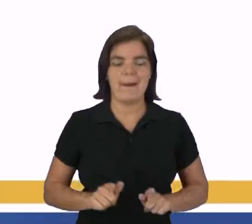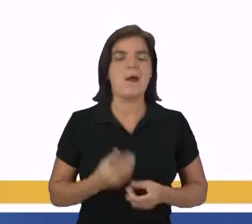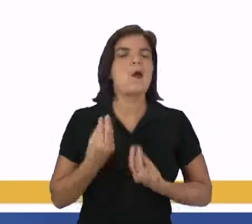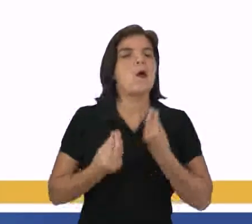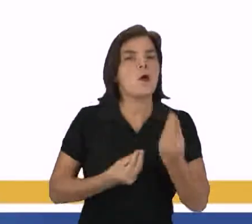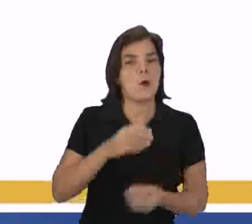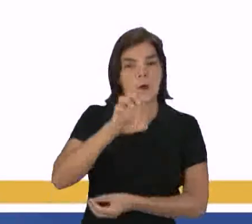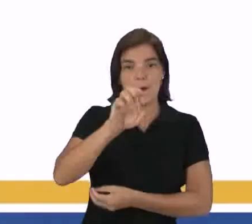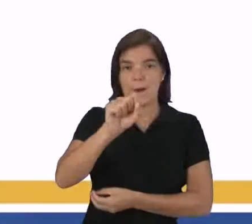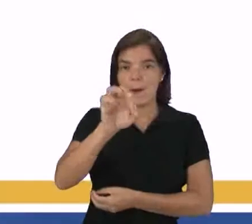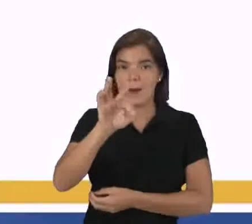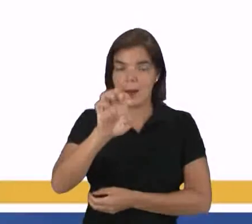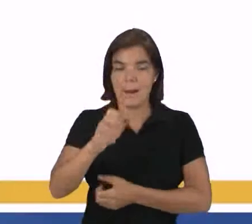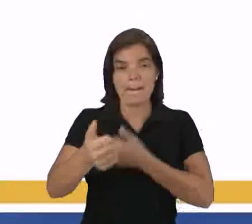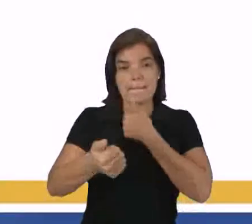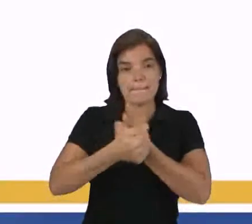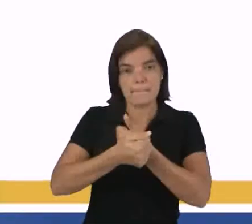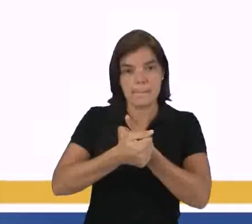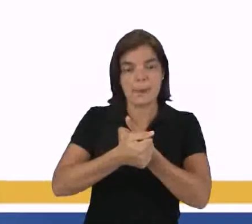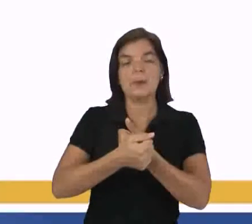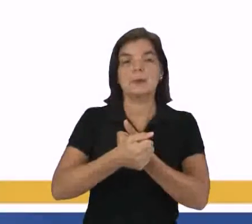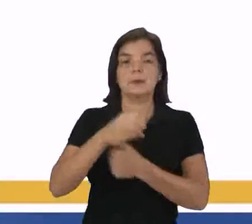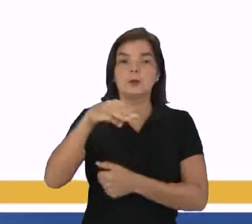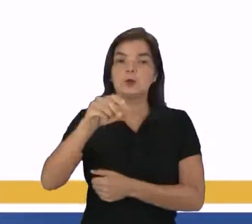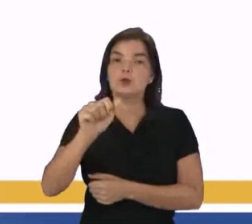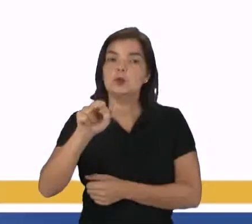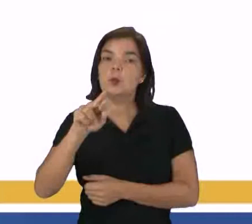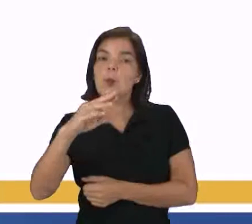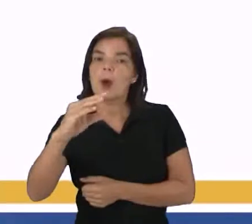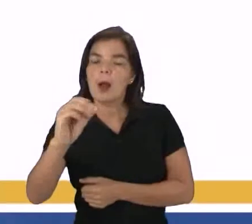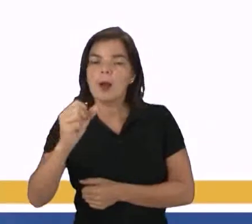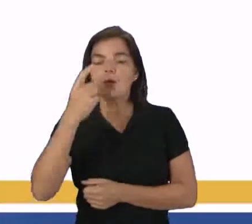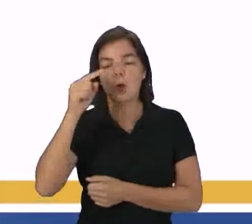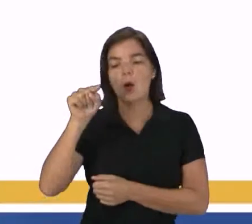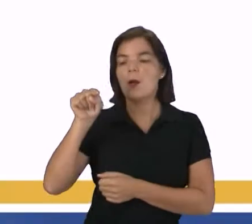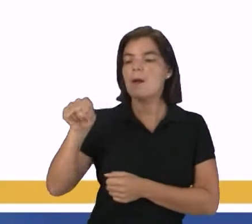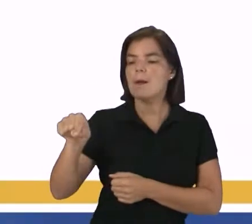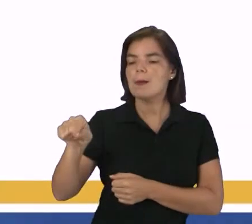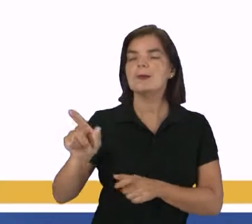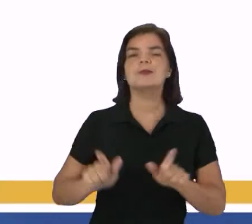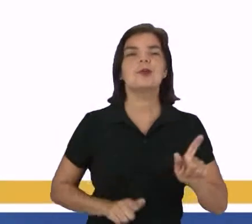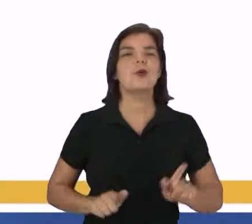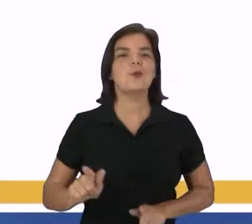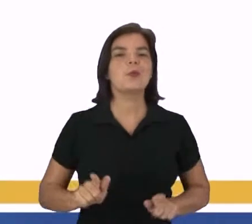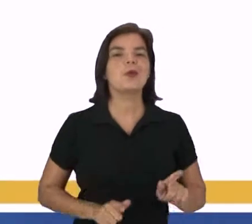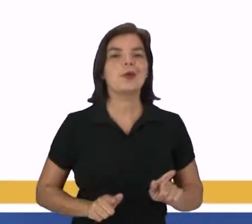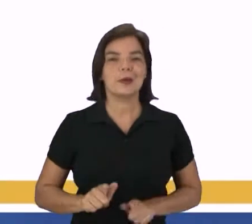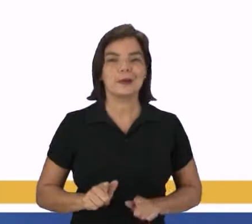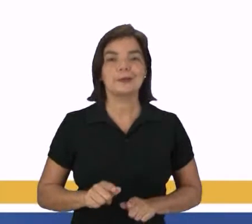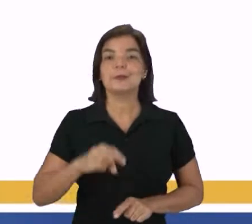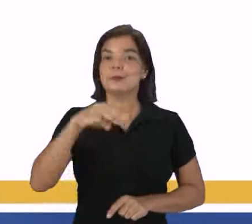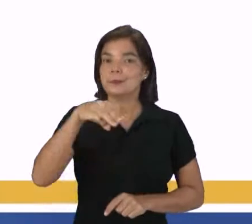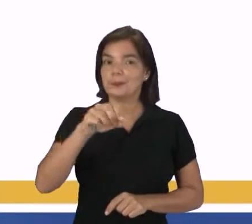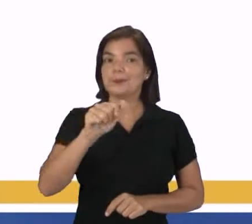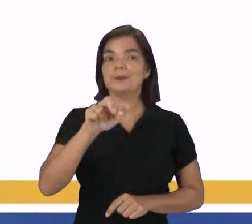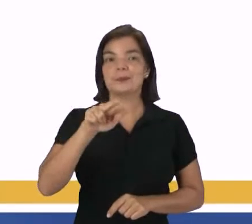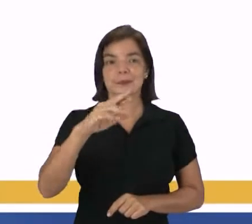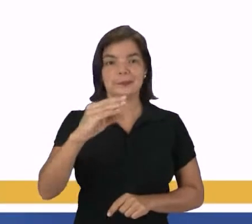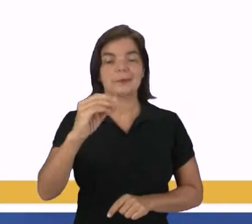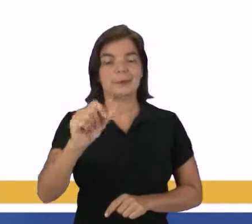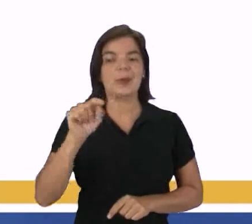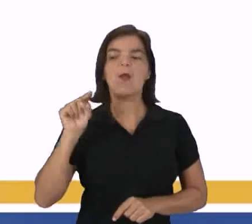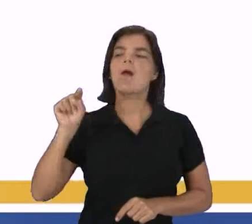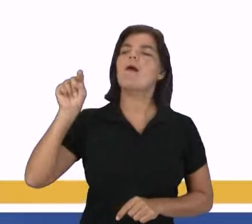como o pronome este está mais próximo de Marcos, então eu sei que este é meu primo. Quem é meu primo? Marcos.